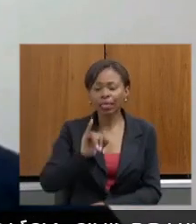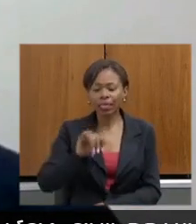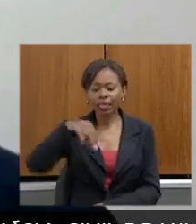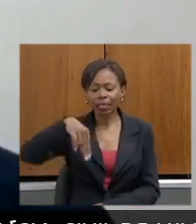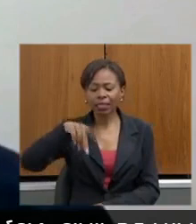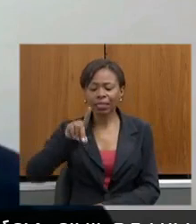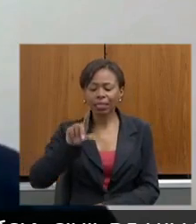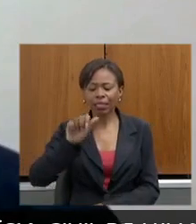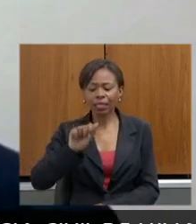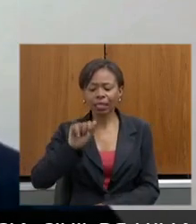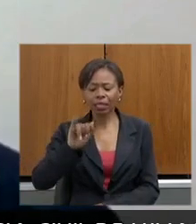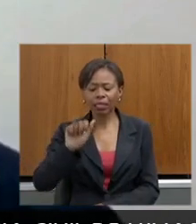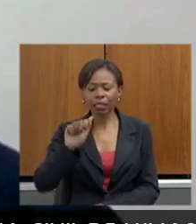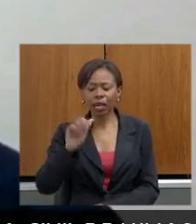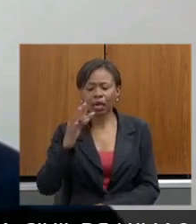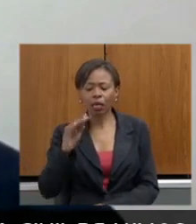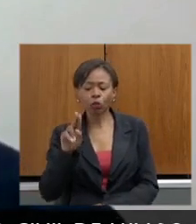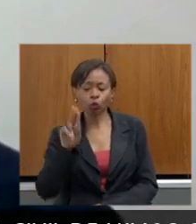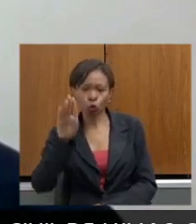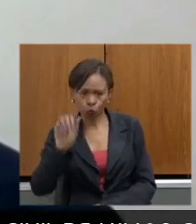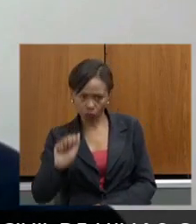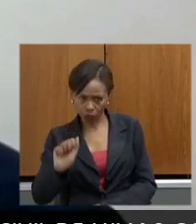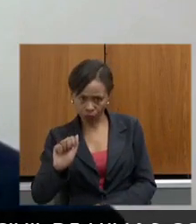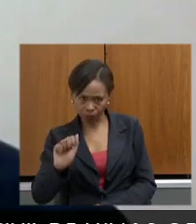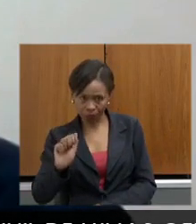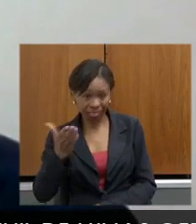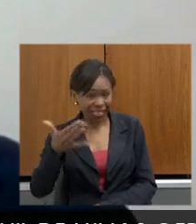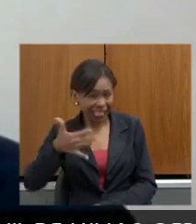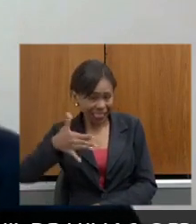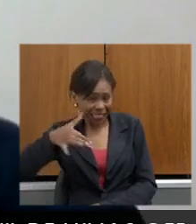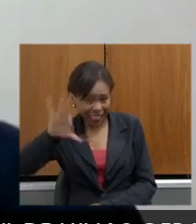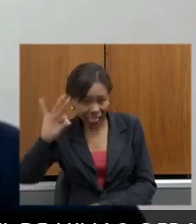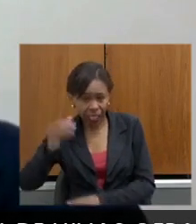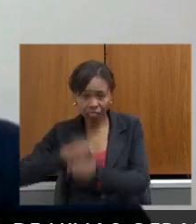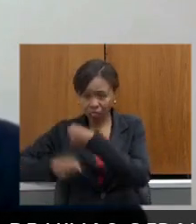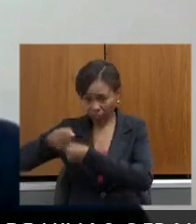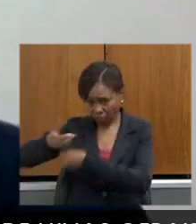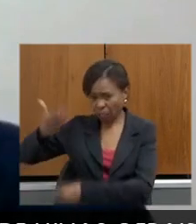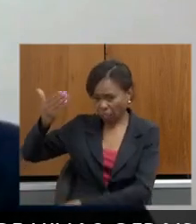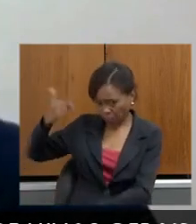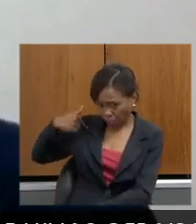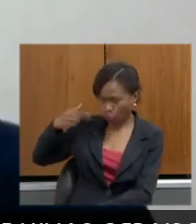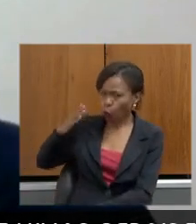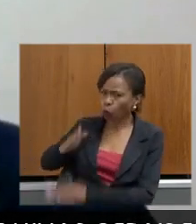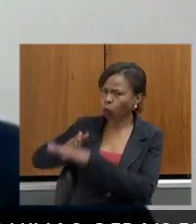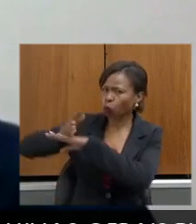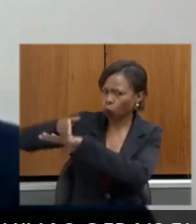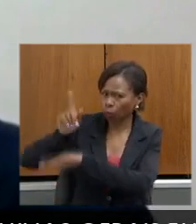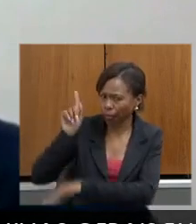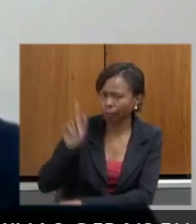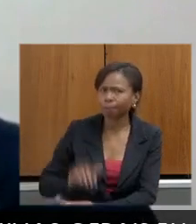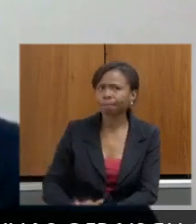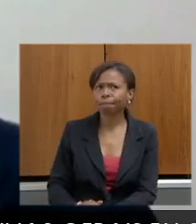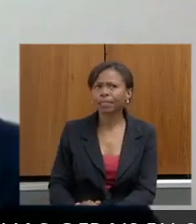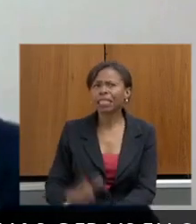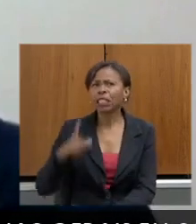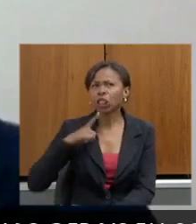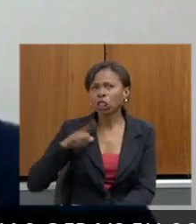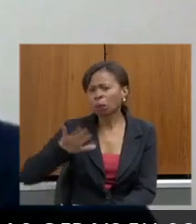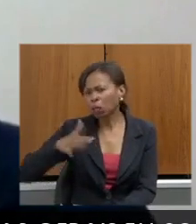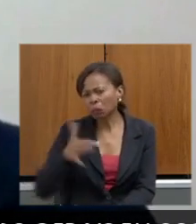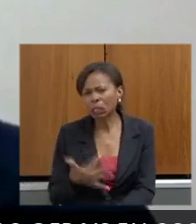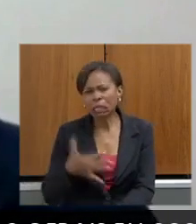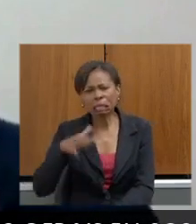da minha carreira três anos atrás ó e lá tinha em média dez onze Furtos e